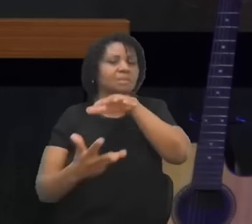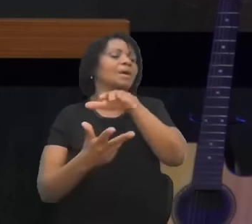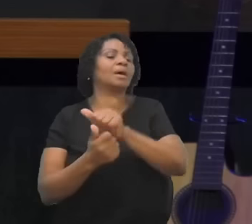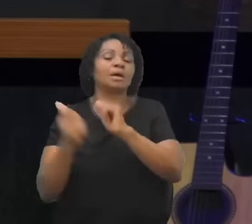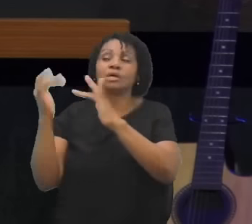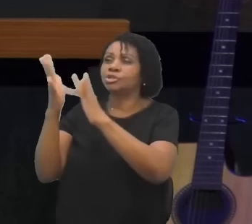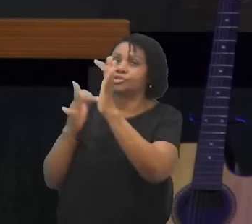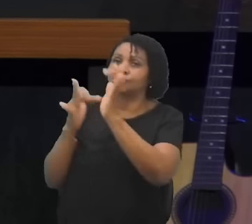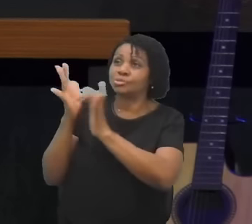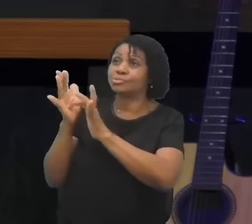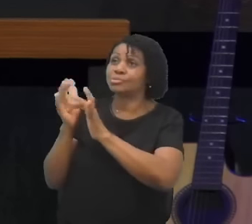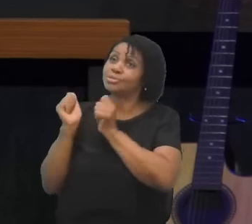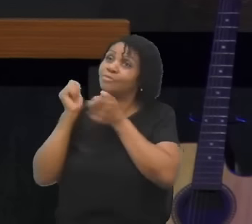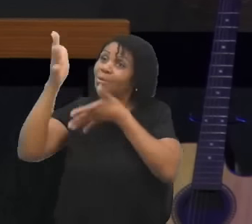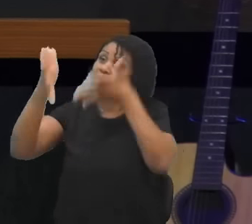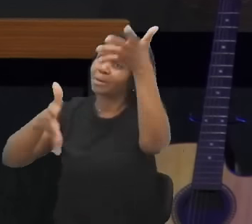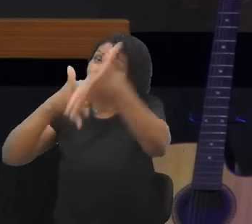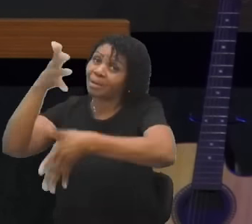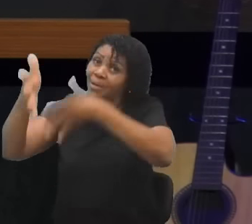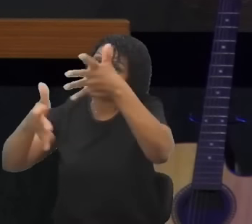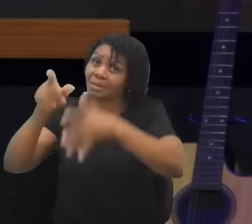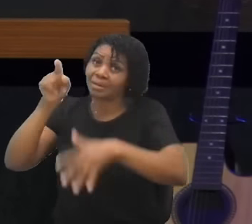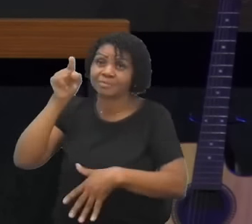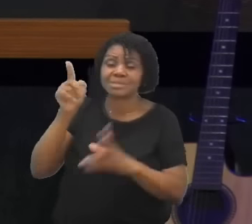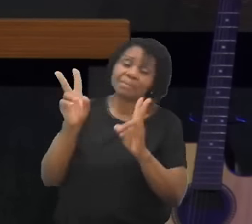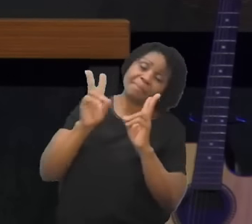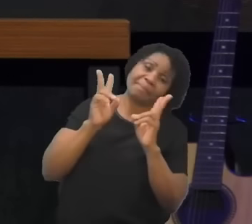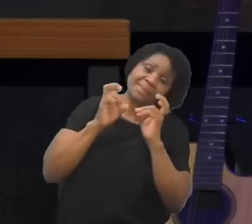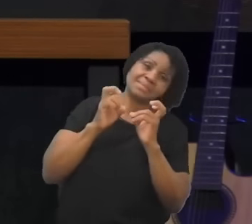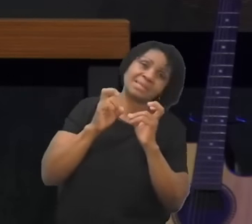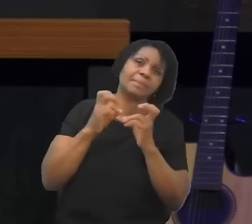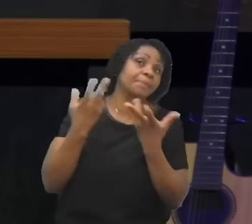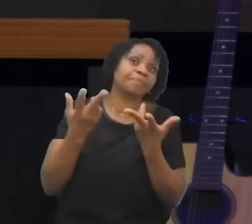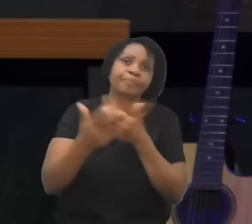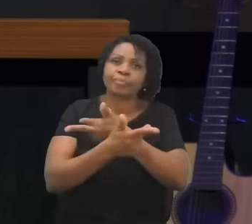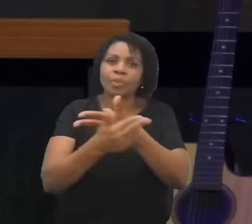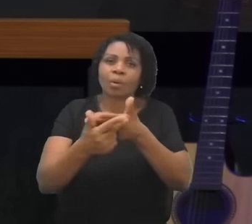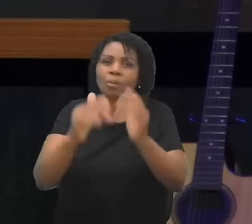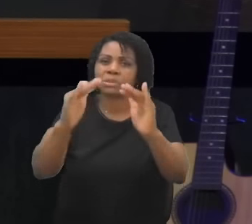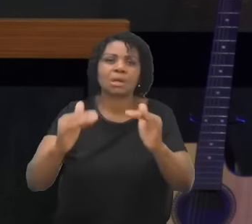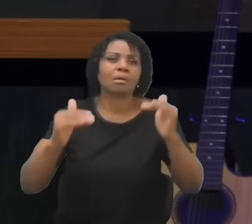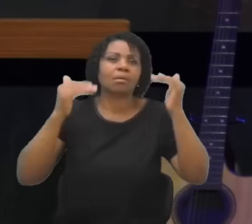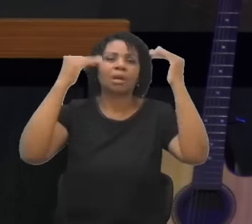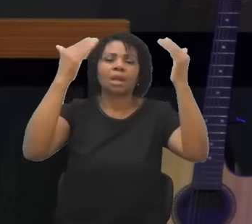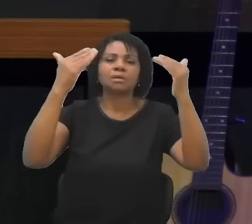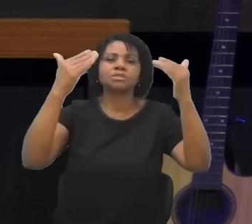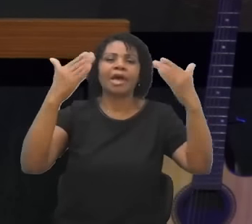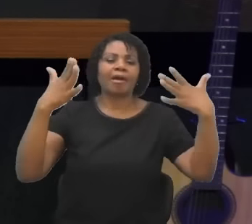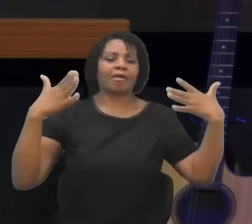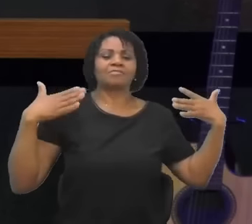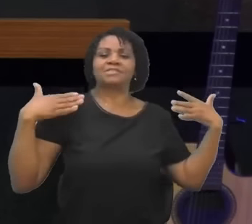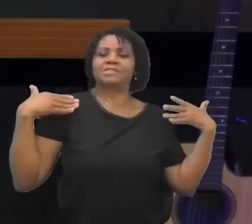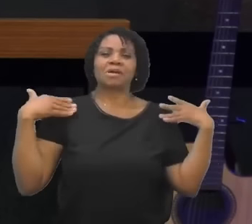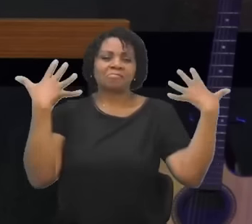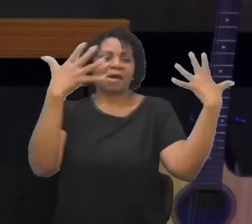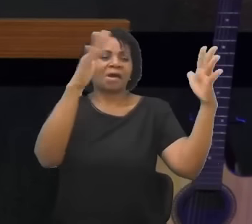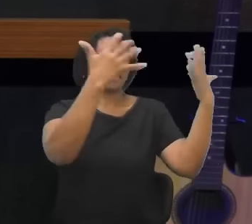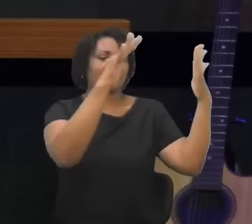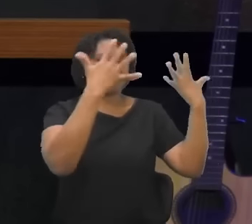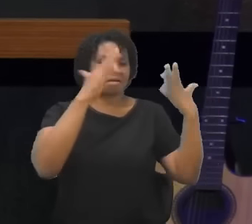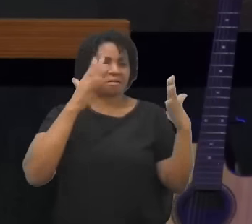coisa difícil para ele. Sabe por que você vê assim, que coisas grandes é púlpito, é você ser, é